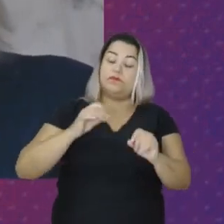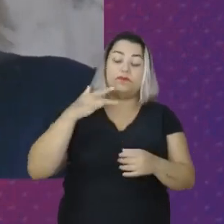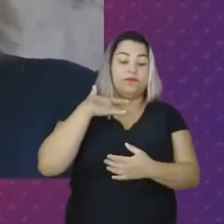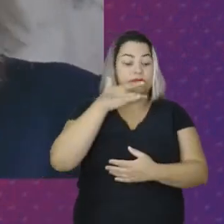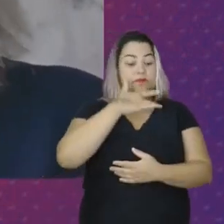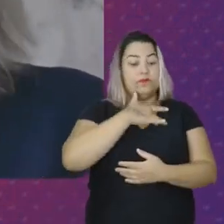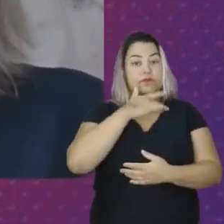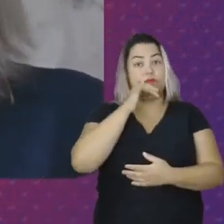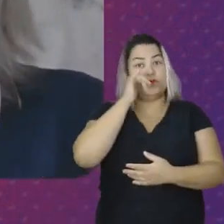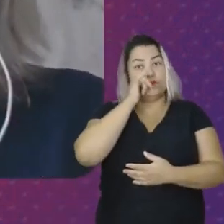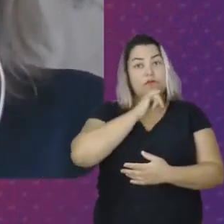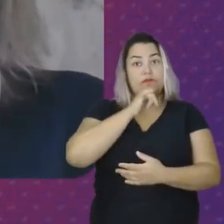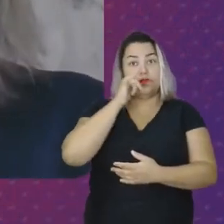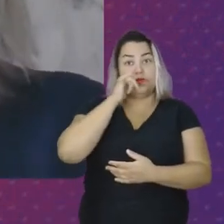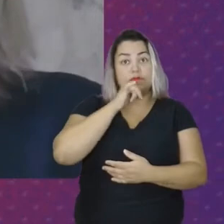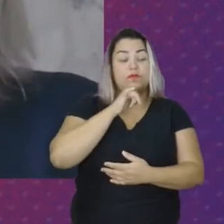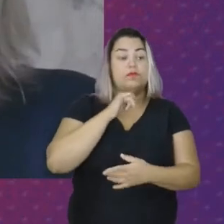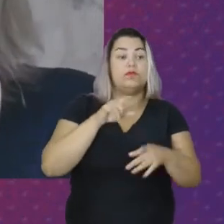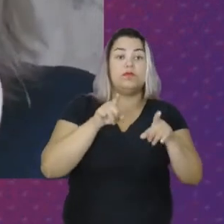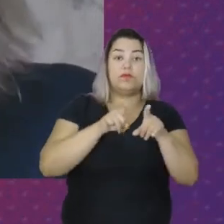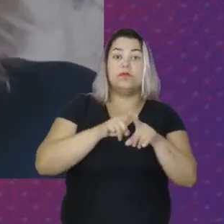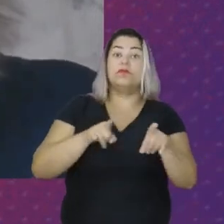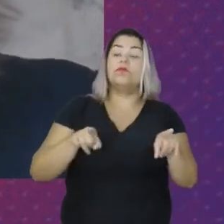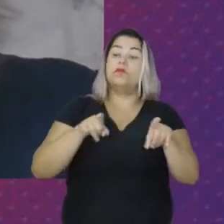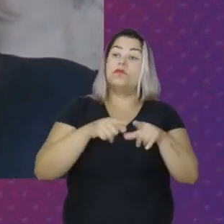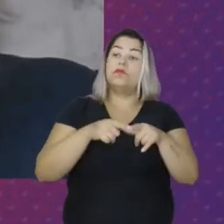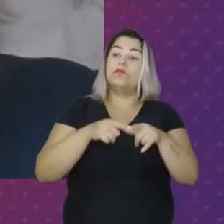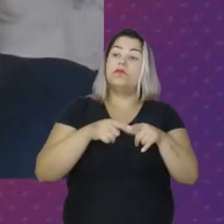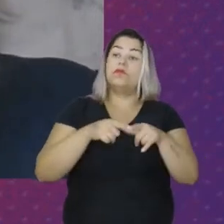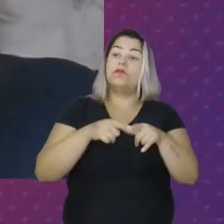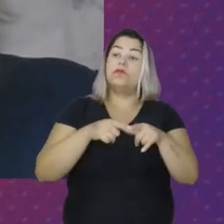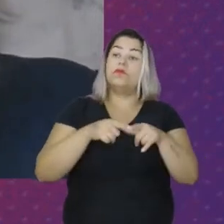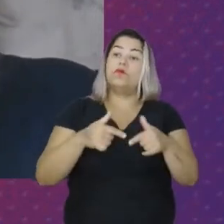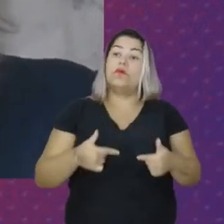mulher. Então, são parcerias, né? O enfrentamento